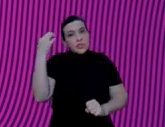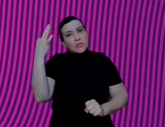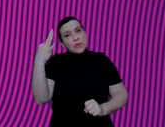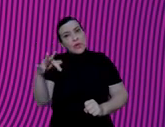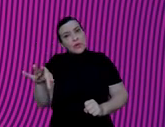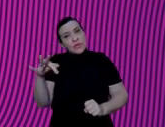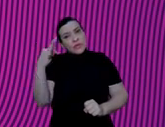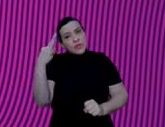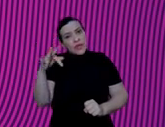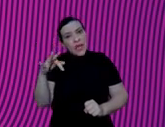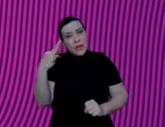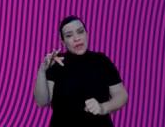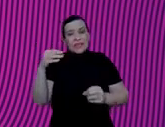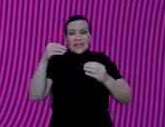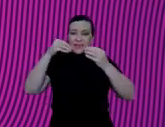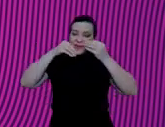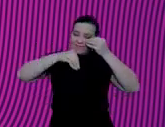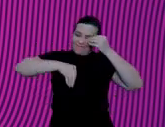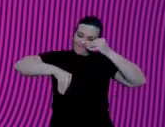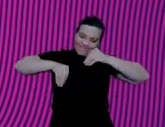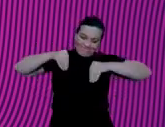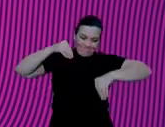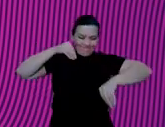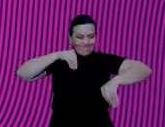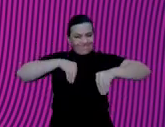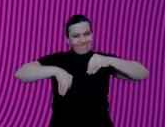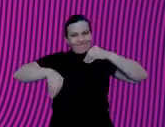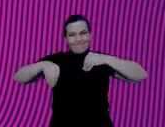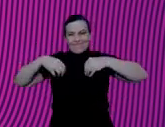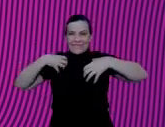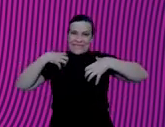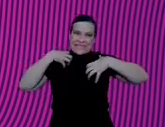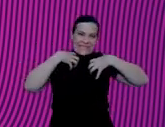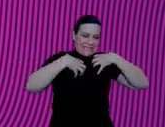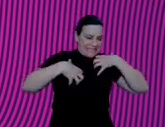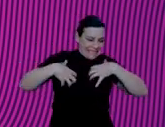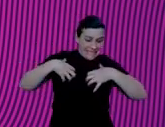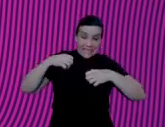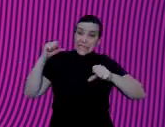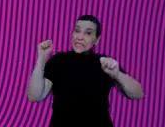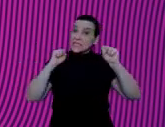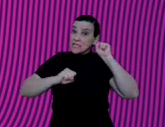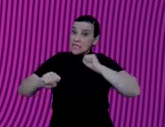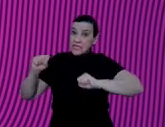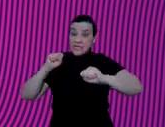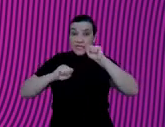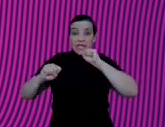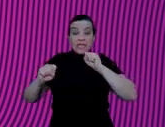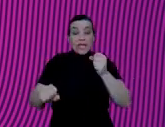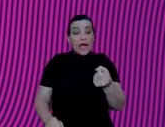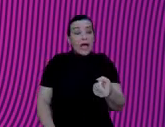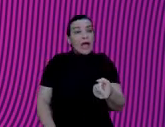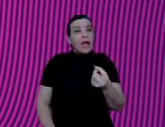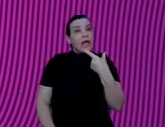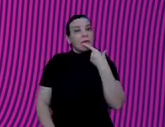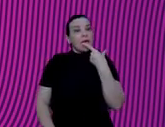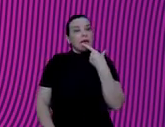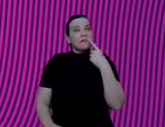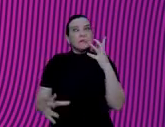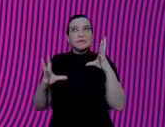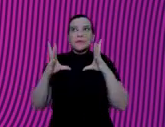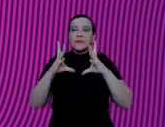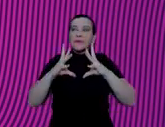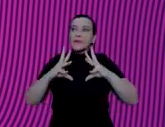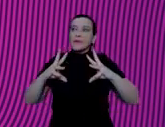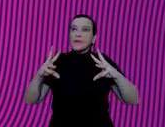depressão, em franco transtorno de ansiedade. E ele toma um remédio que não só passa dor de cabeça, mas dá um alívio geral.